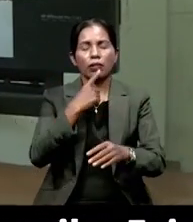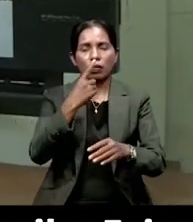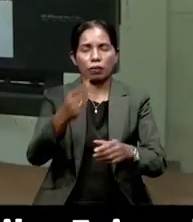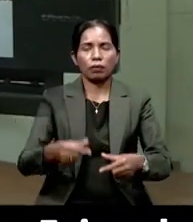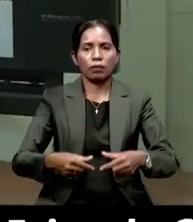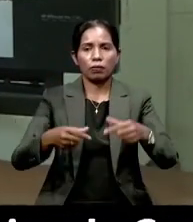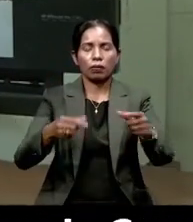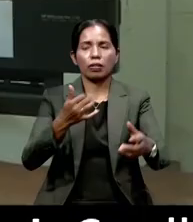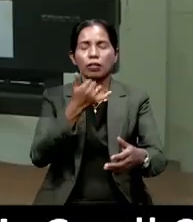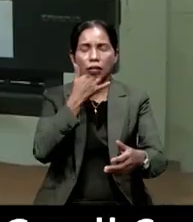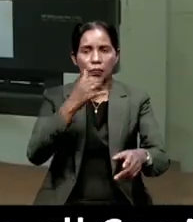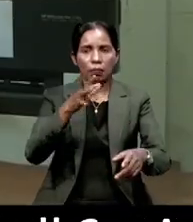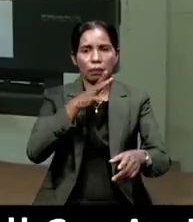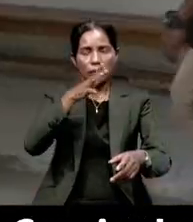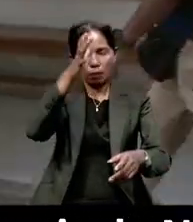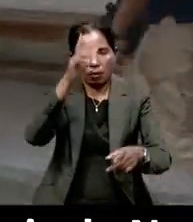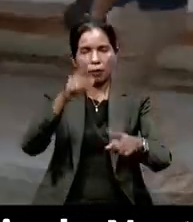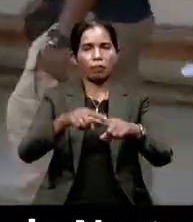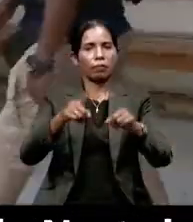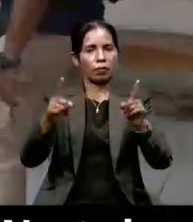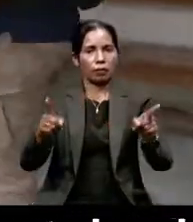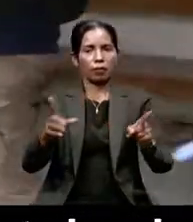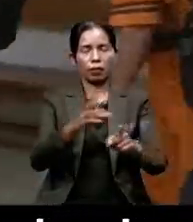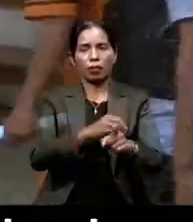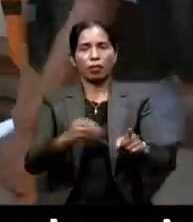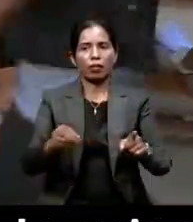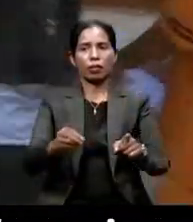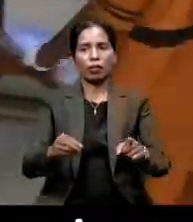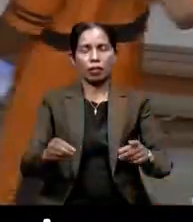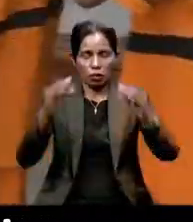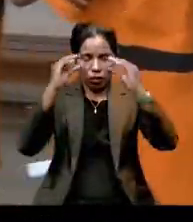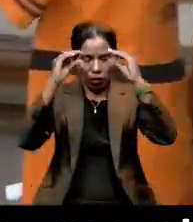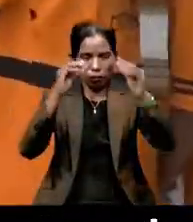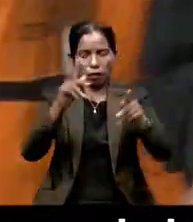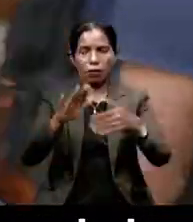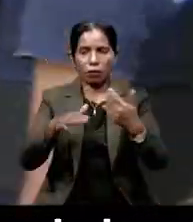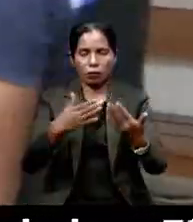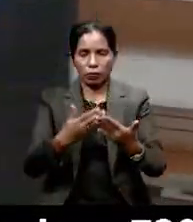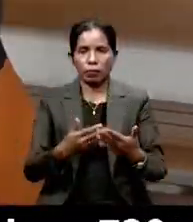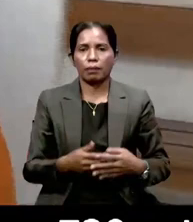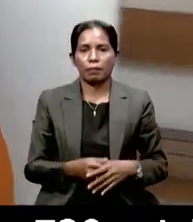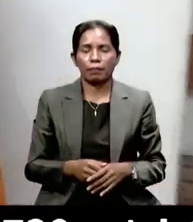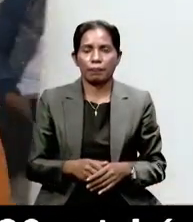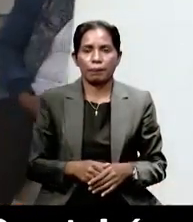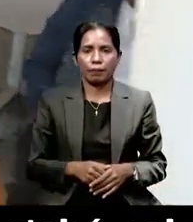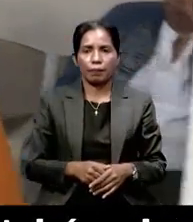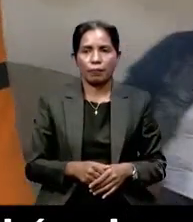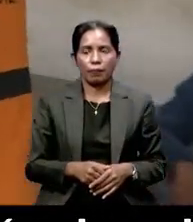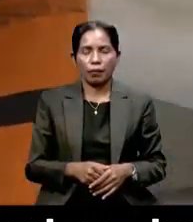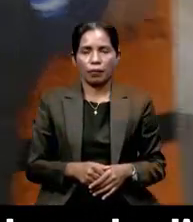folio culpa ba inan-aman, mas be considera que o governo mak falha a tu educa cidadão sira. Ao primeiro lá aceita.